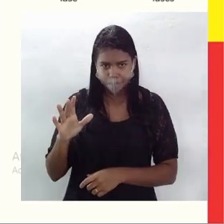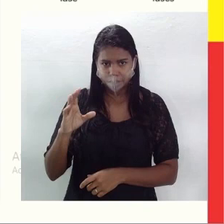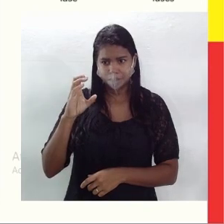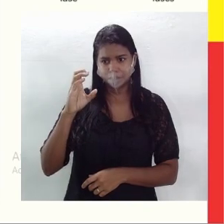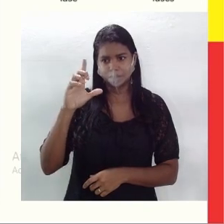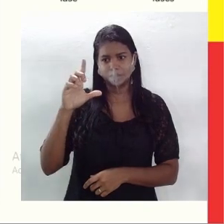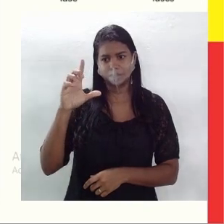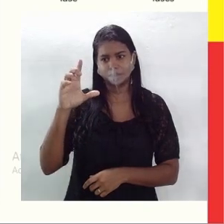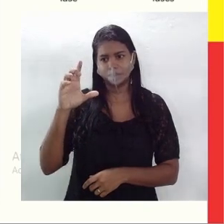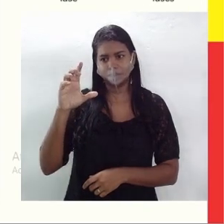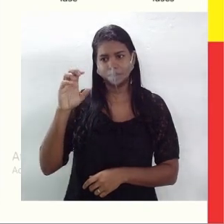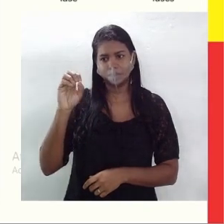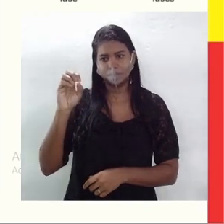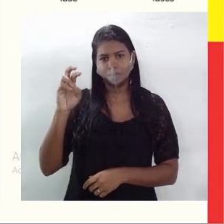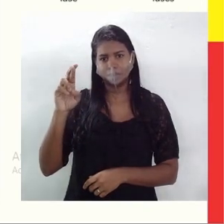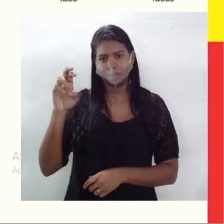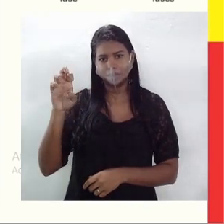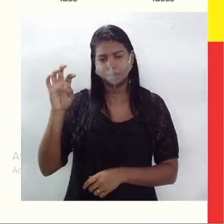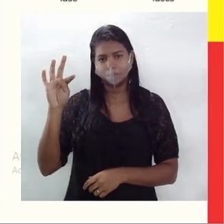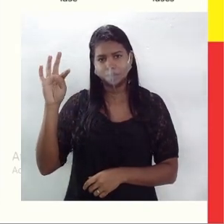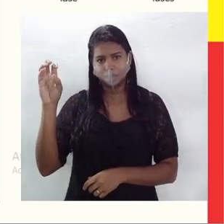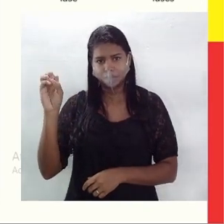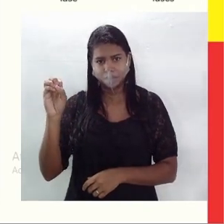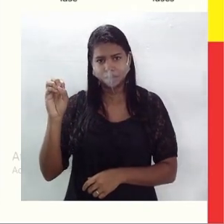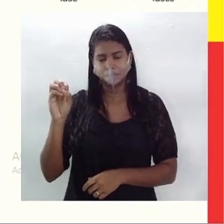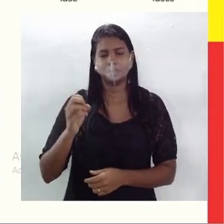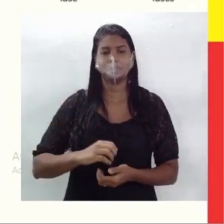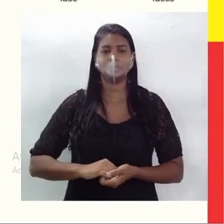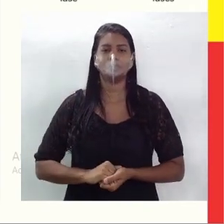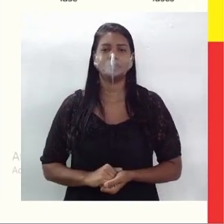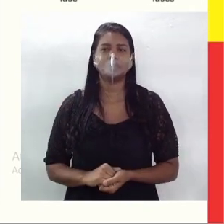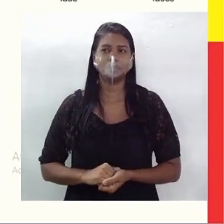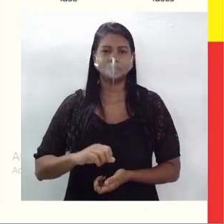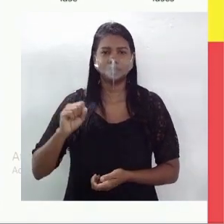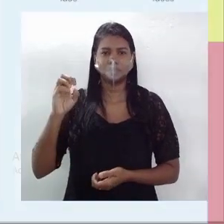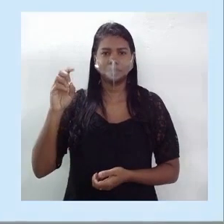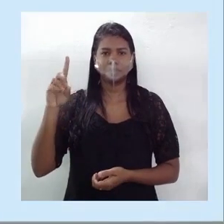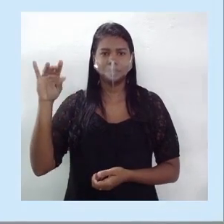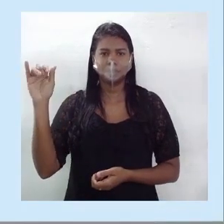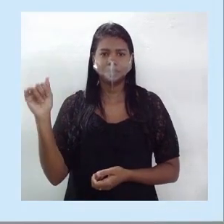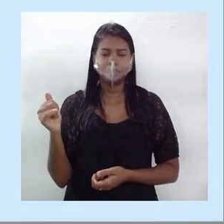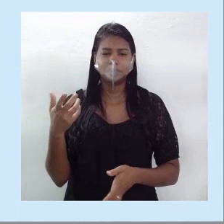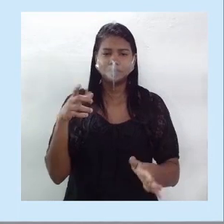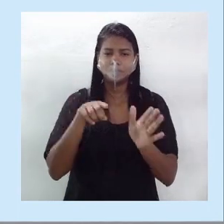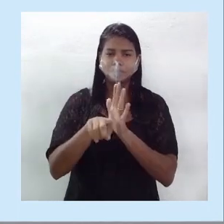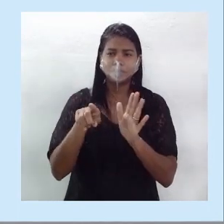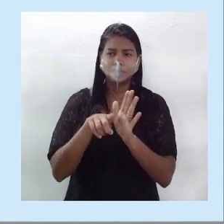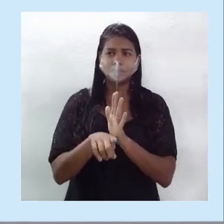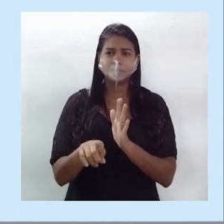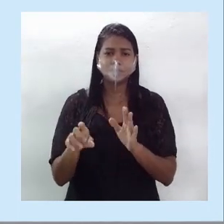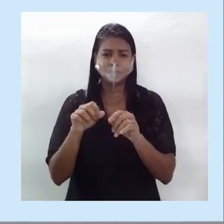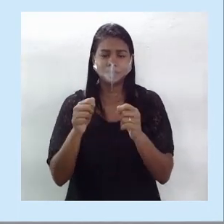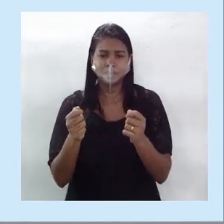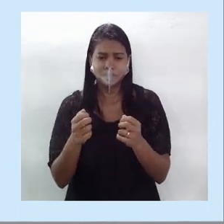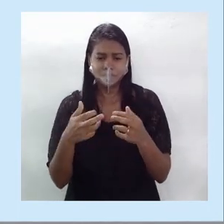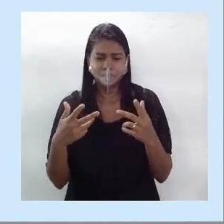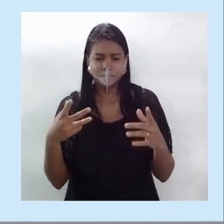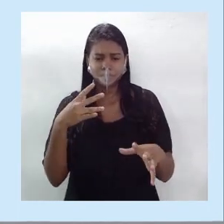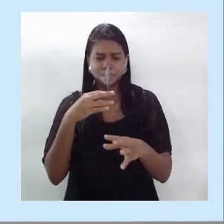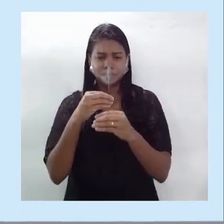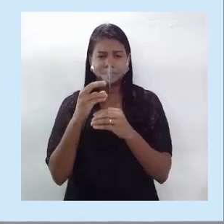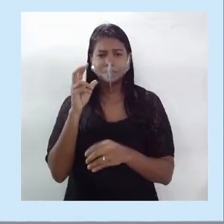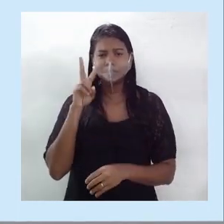sódio. E aí, a gente está perguntando aí para a gente considerar ali os sistemas, para a